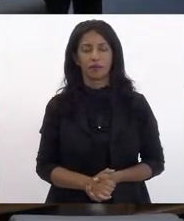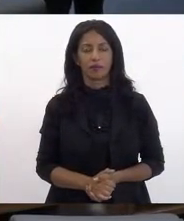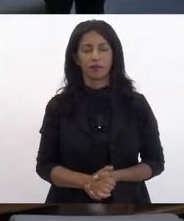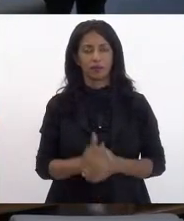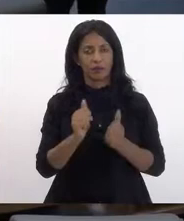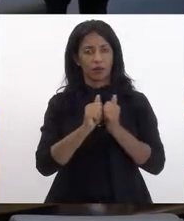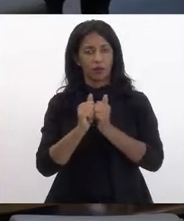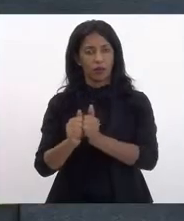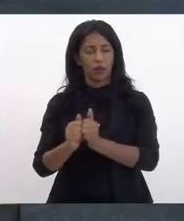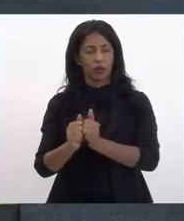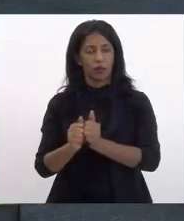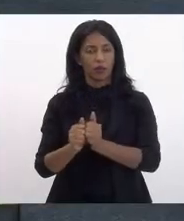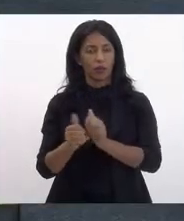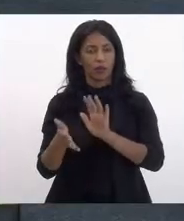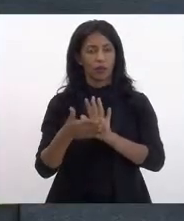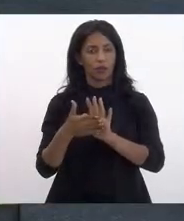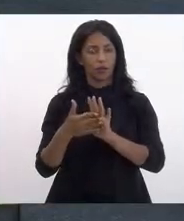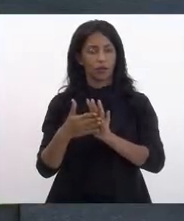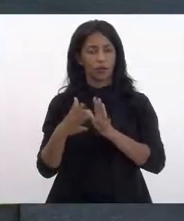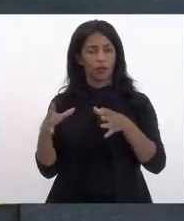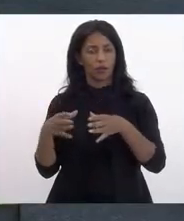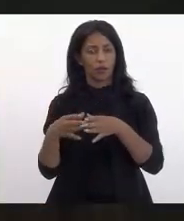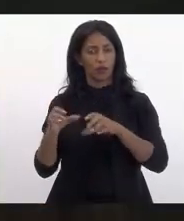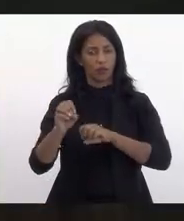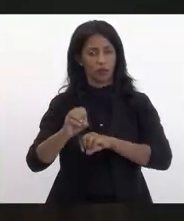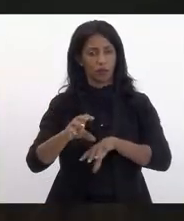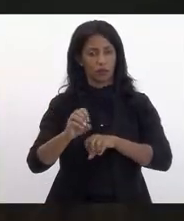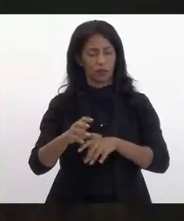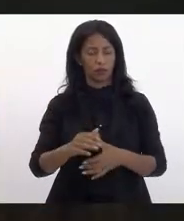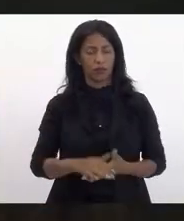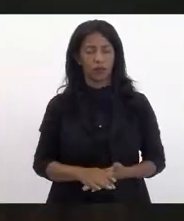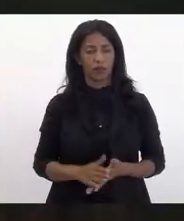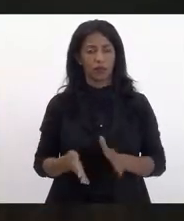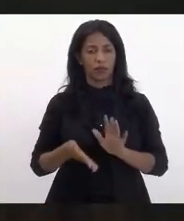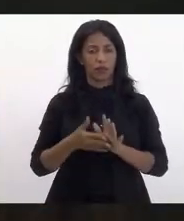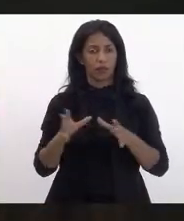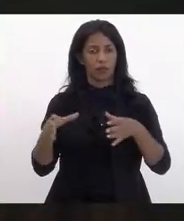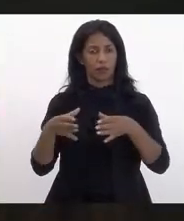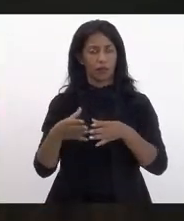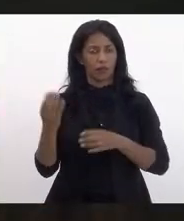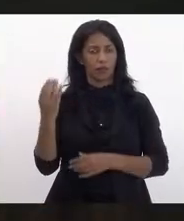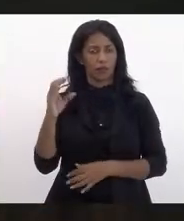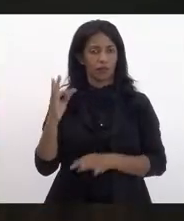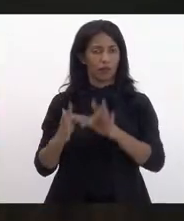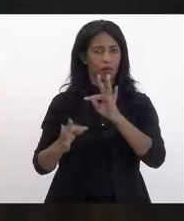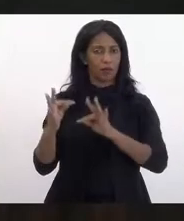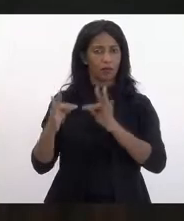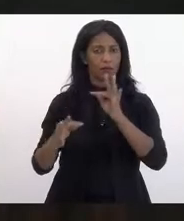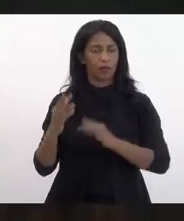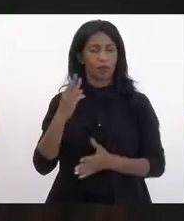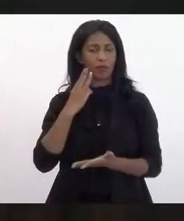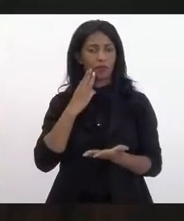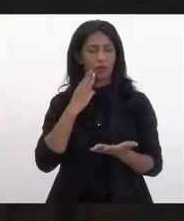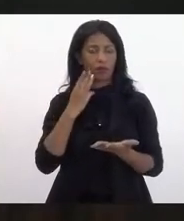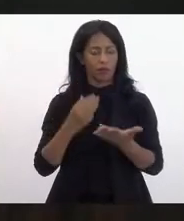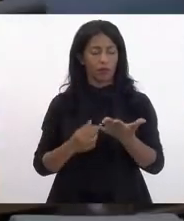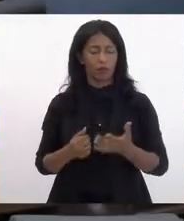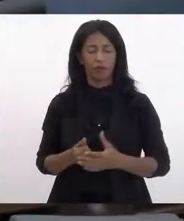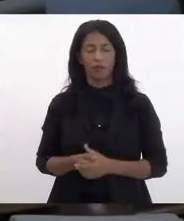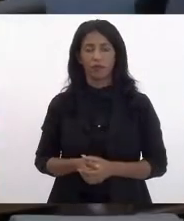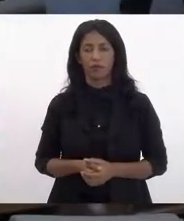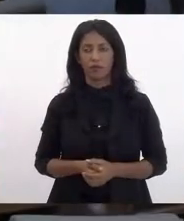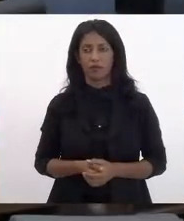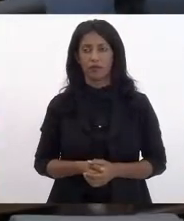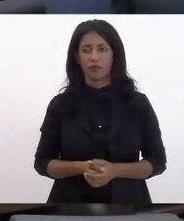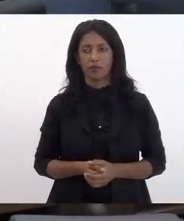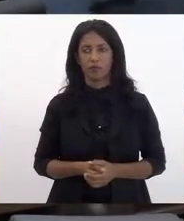Acompanhar o parecer da Comissão de Educação. Obrigado, deputado. Para emitir parecer pela Comissão de Ciência e Tecnologia, deputado Valdeco Carneiro.